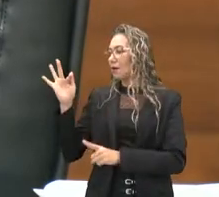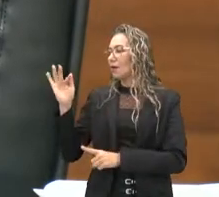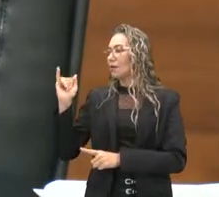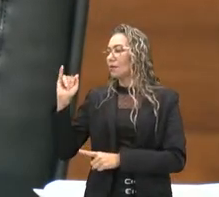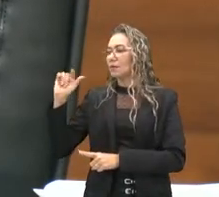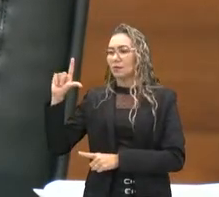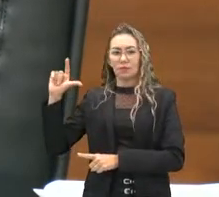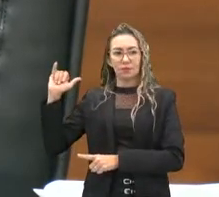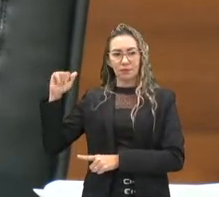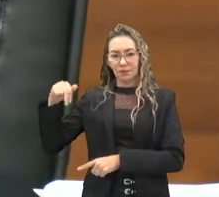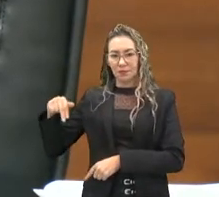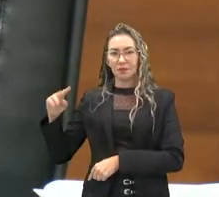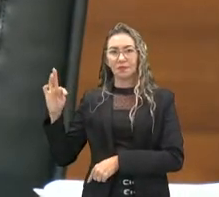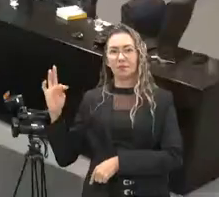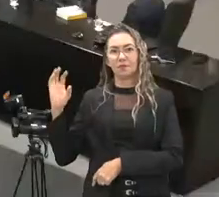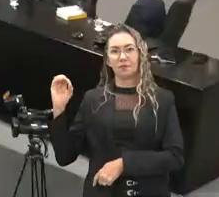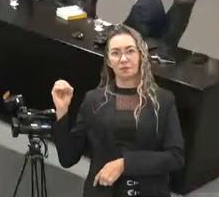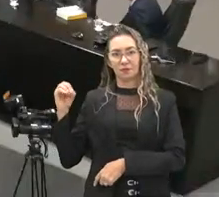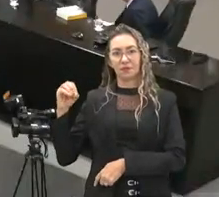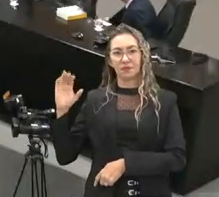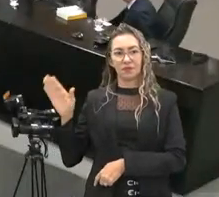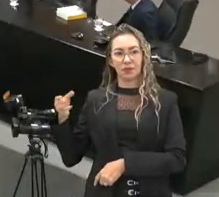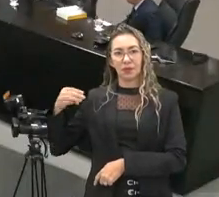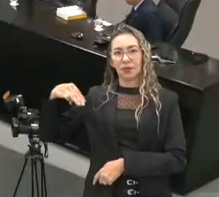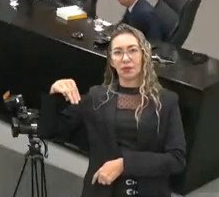João Carlos Vicente.